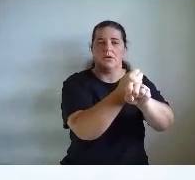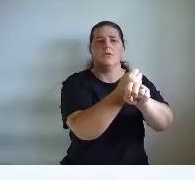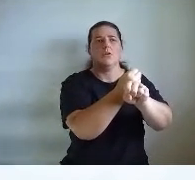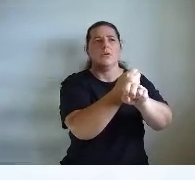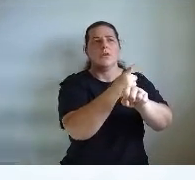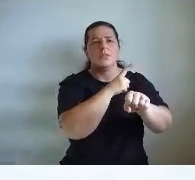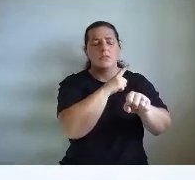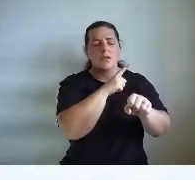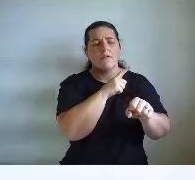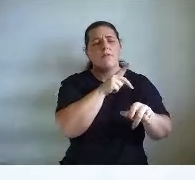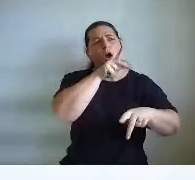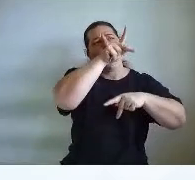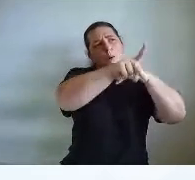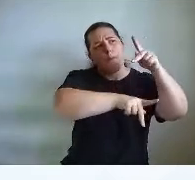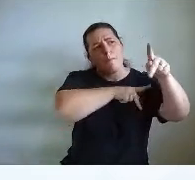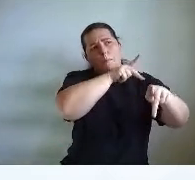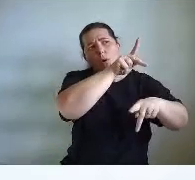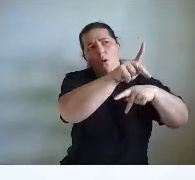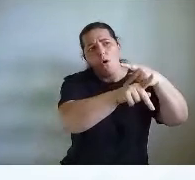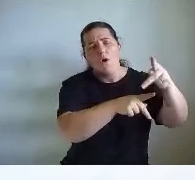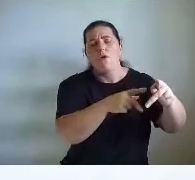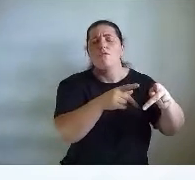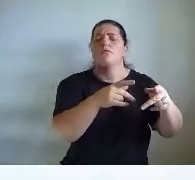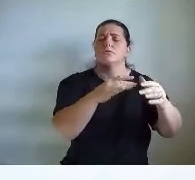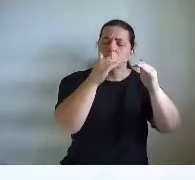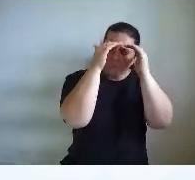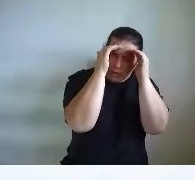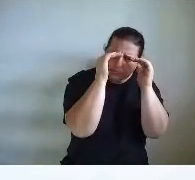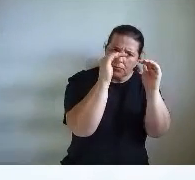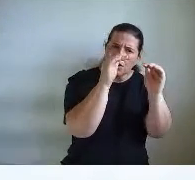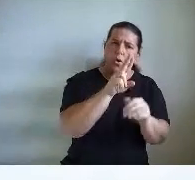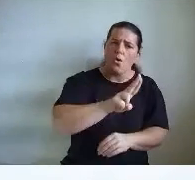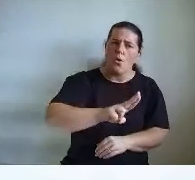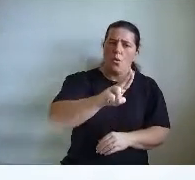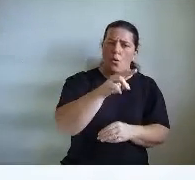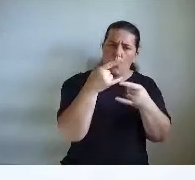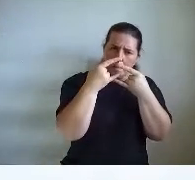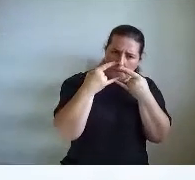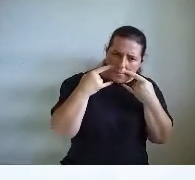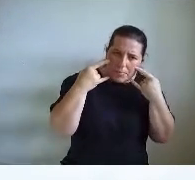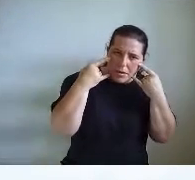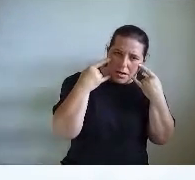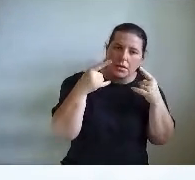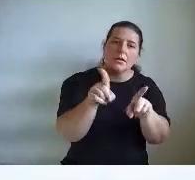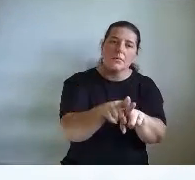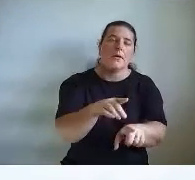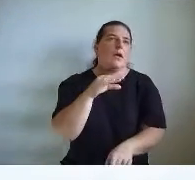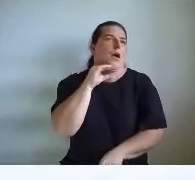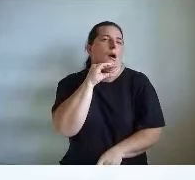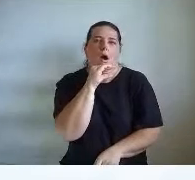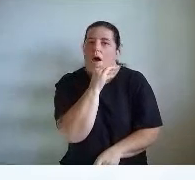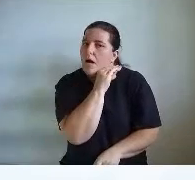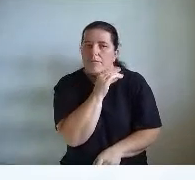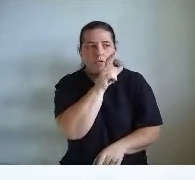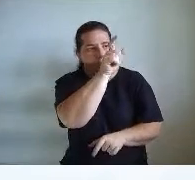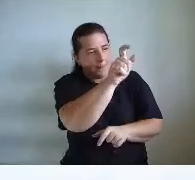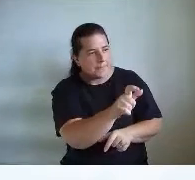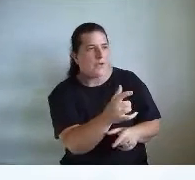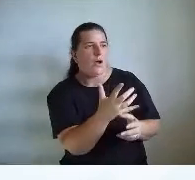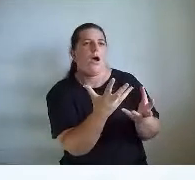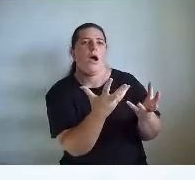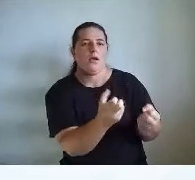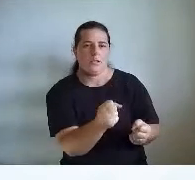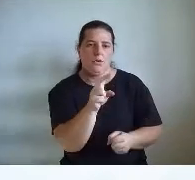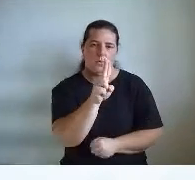da população em relação ao uso de máscara, né? Obviamente, se a pessoa aceita o uso